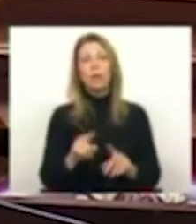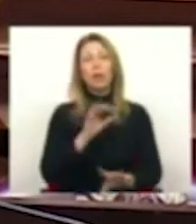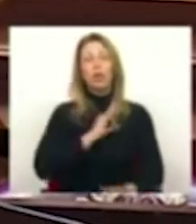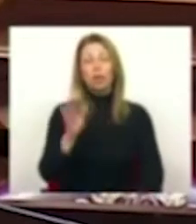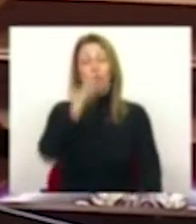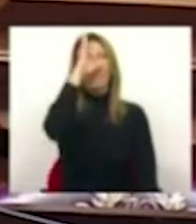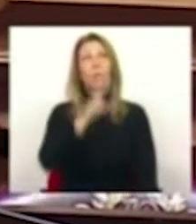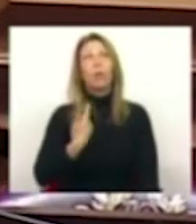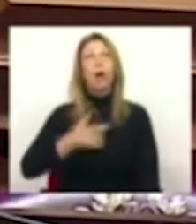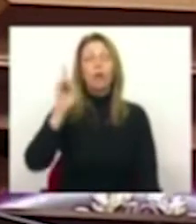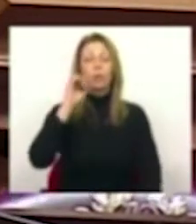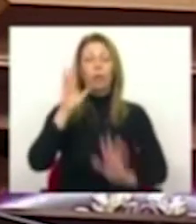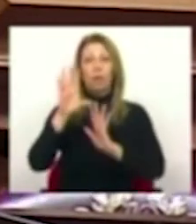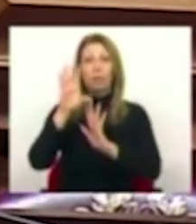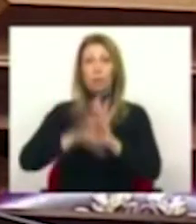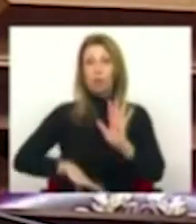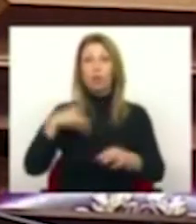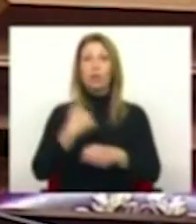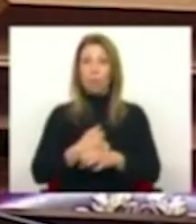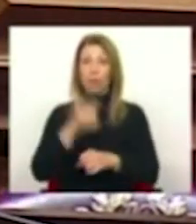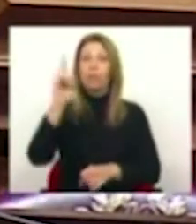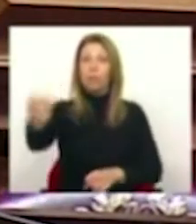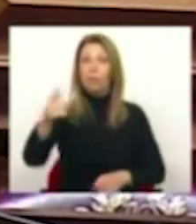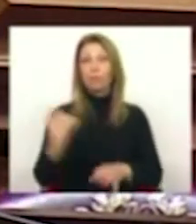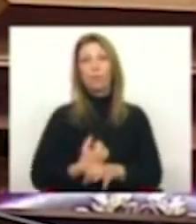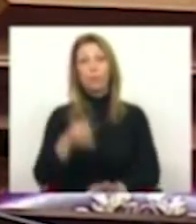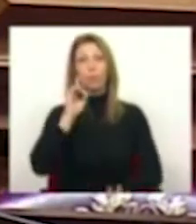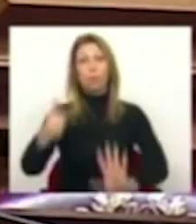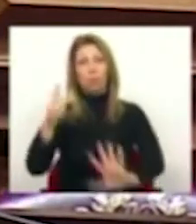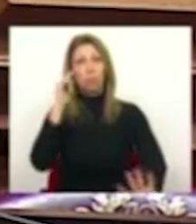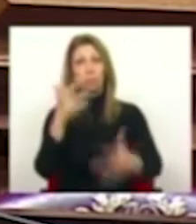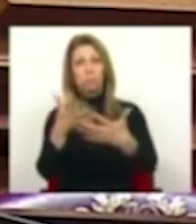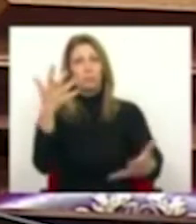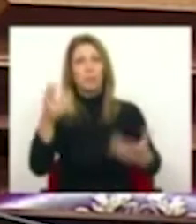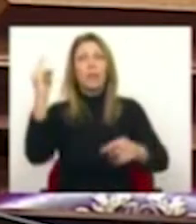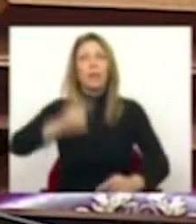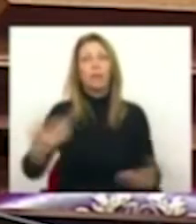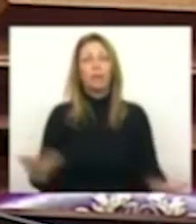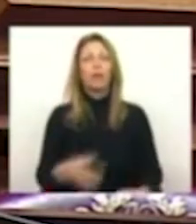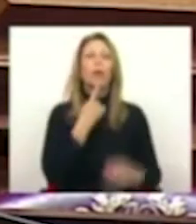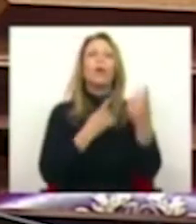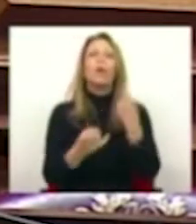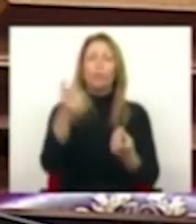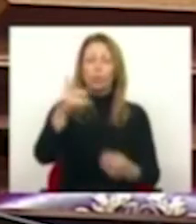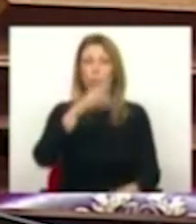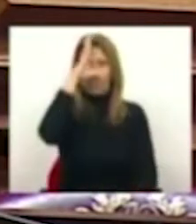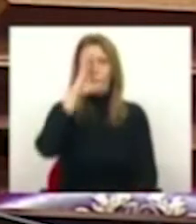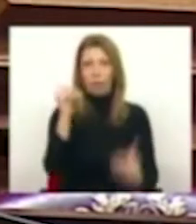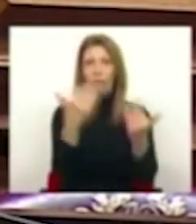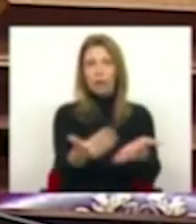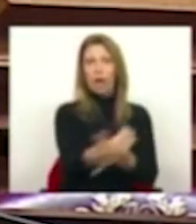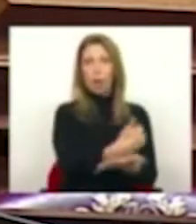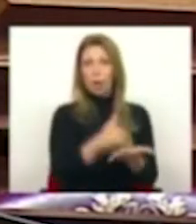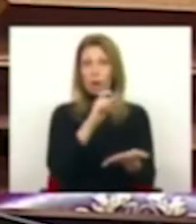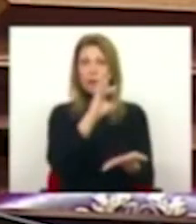Condições de Trabalho deveria ter um papel importante. O que eu pergunto é se há a intenção do Governo em dotar a ACT dos meios necessários para poder